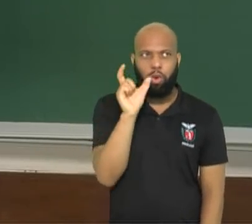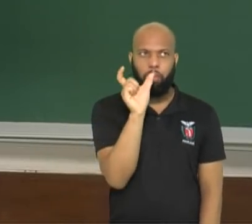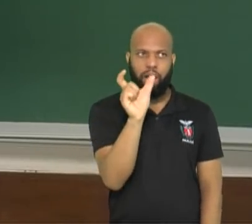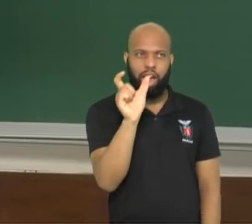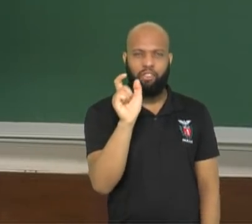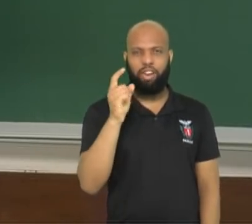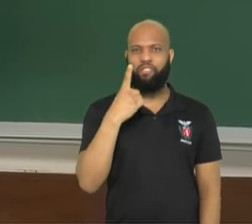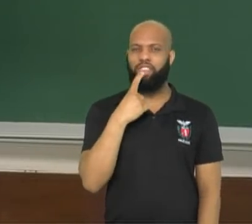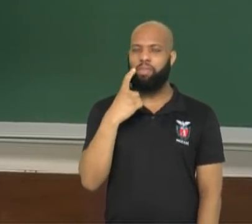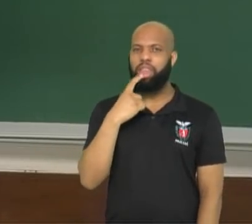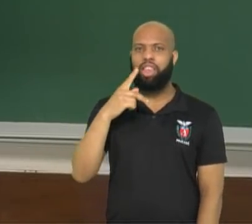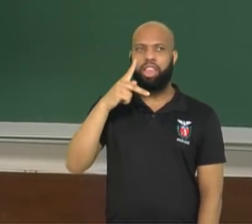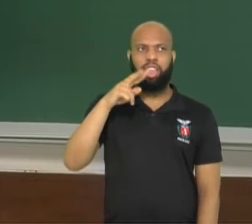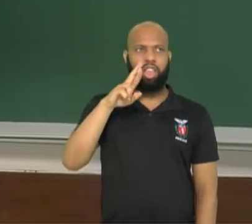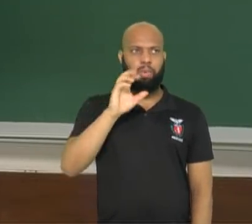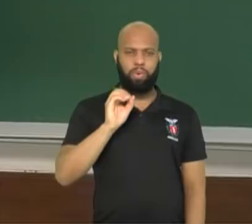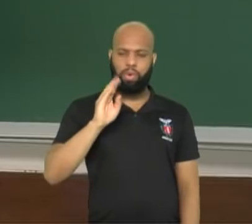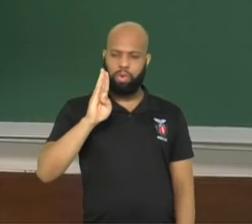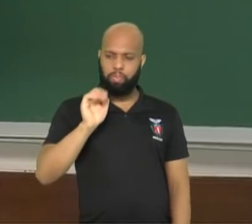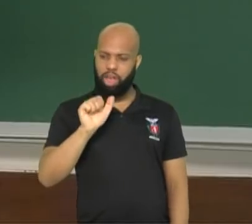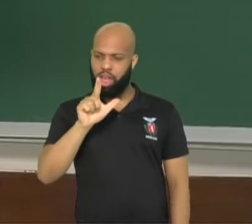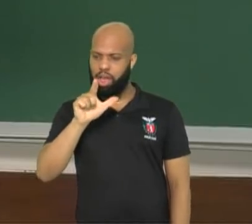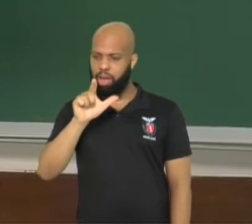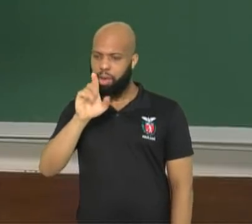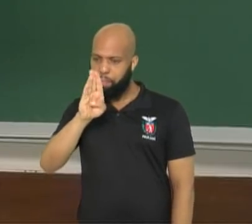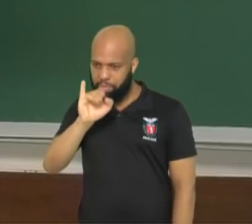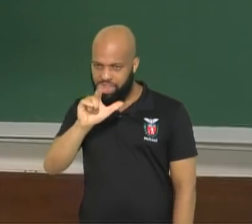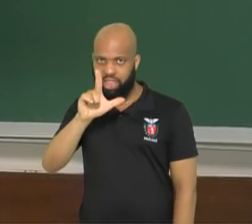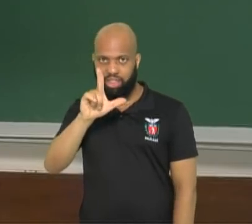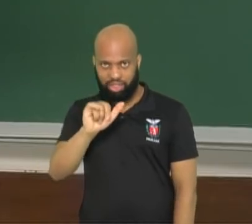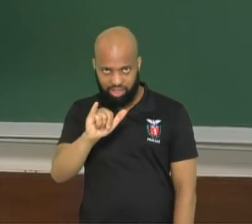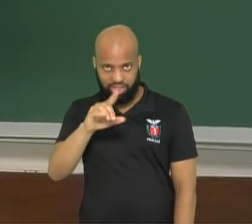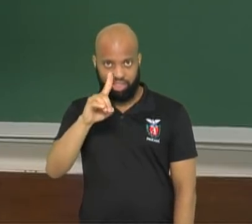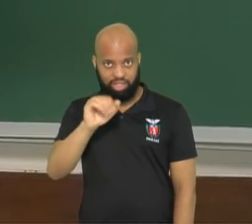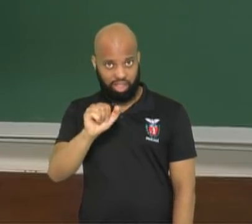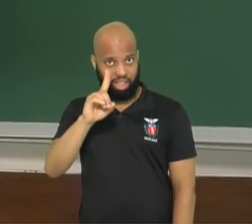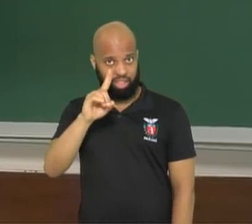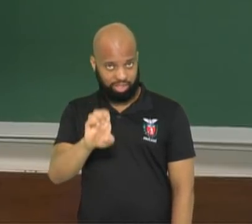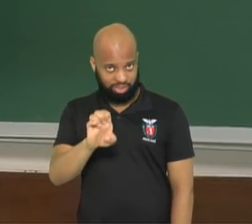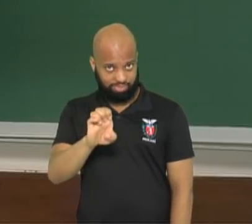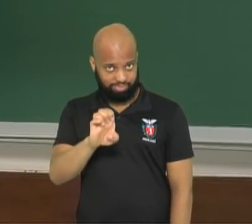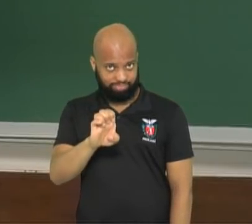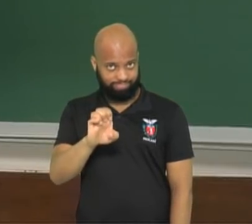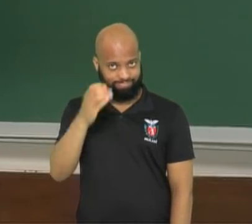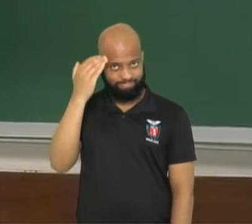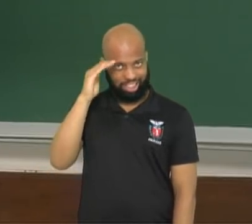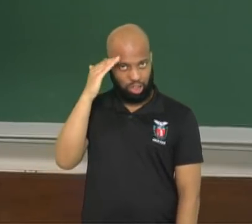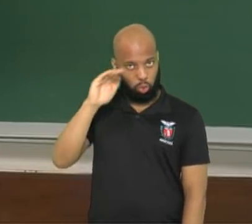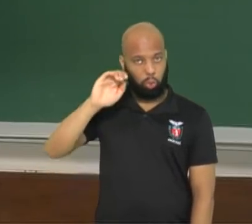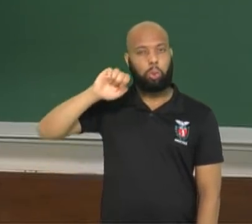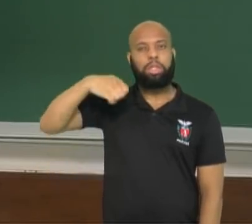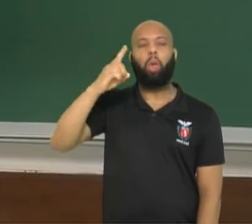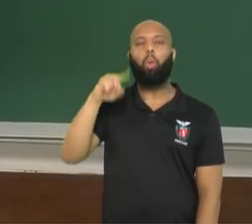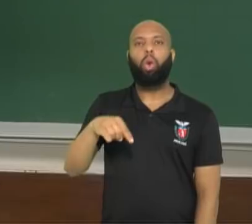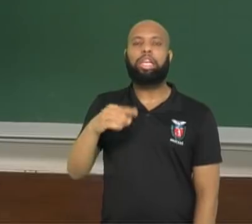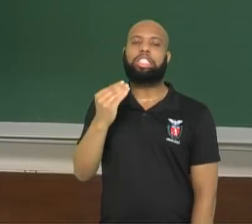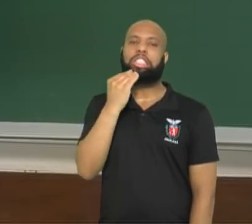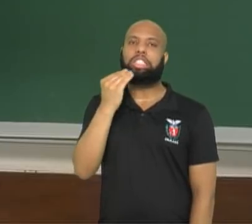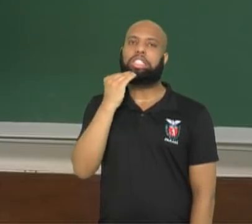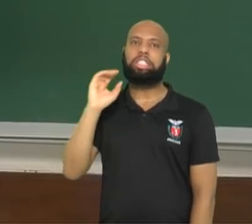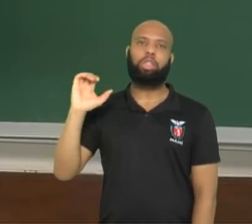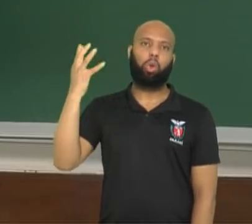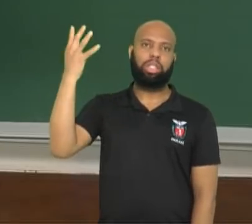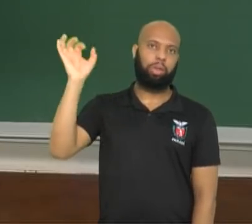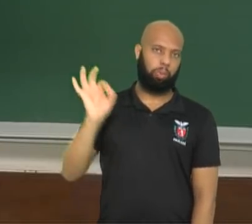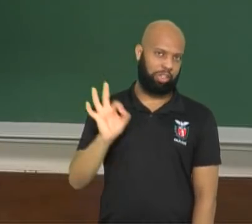termo, probabilidade? Por exemplo, se eu pegar uma moeda de R$1 e jogar ela para cima,